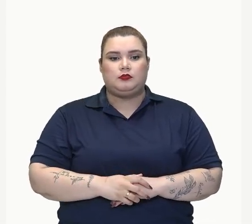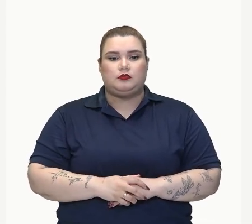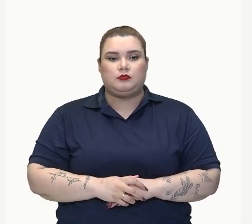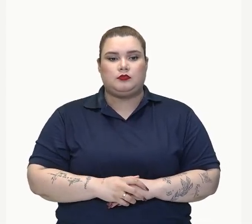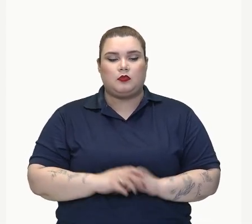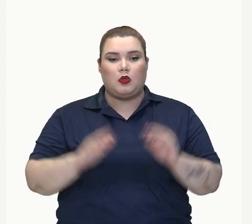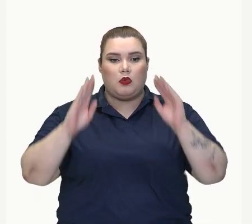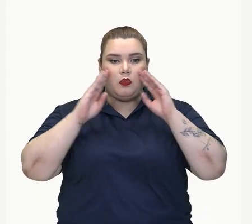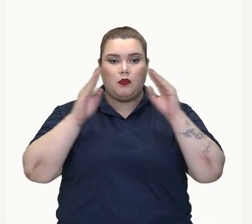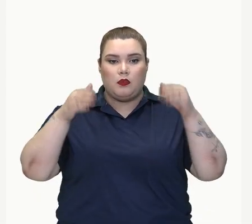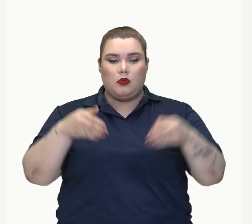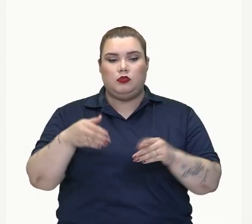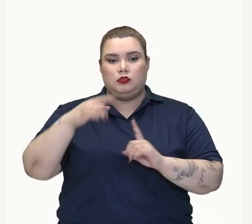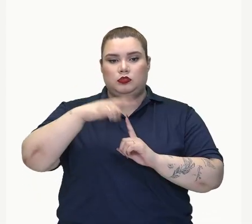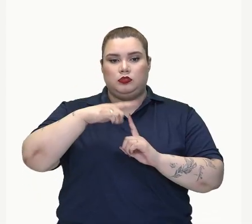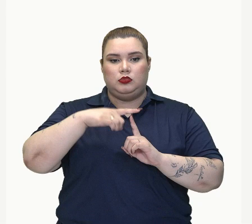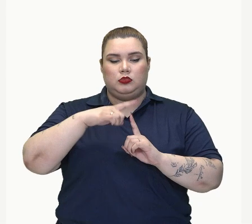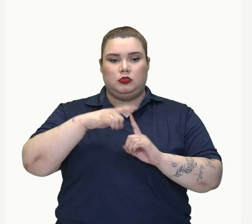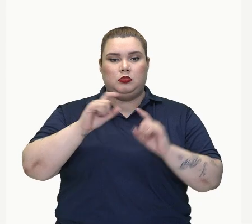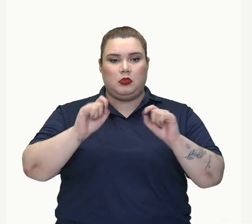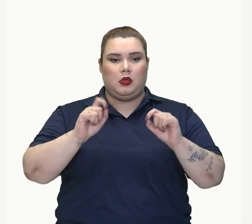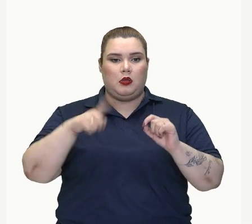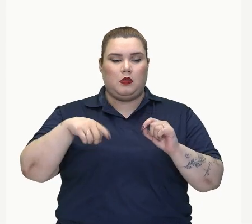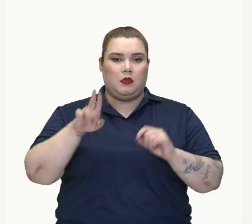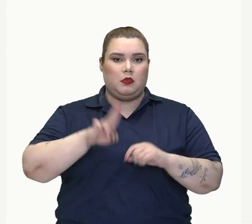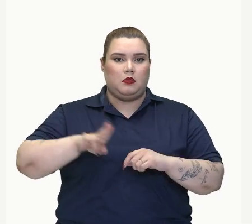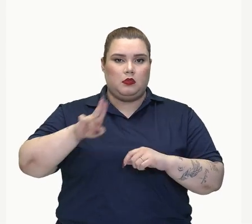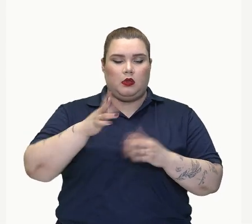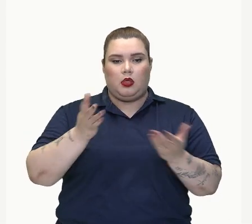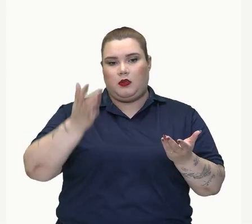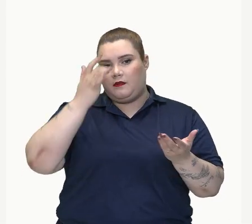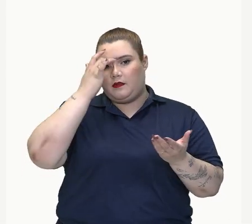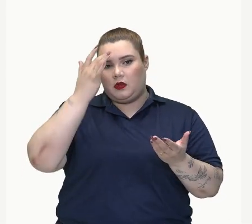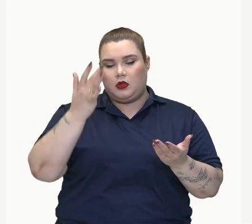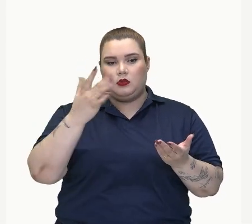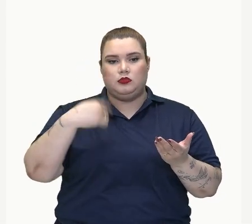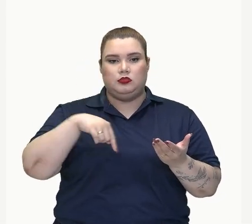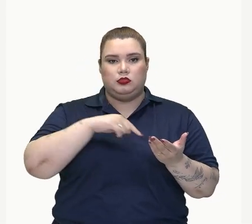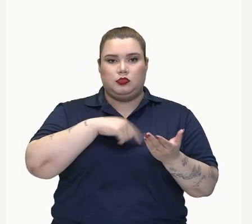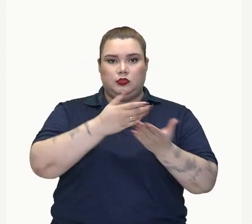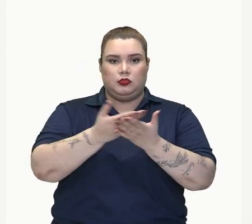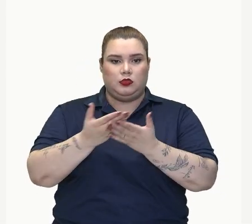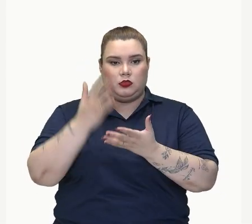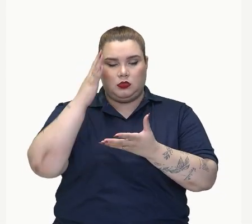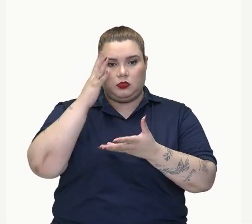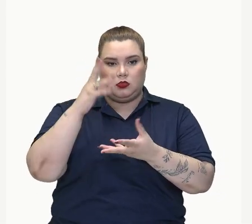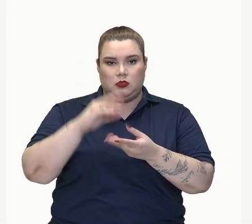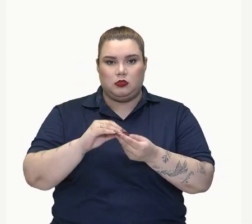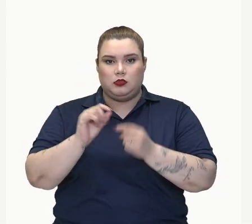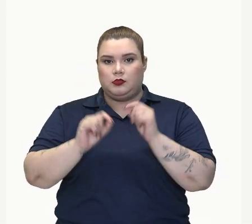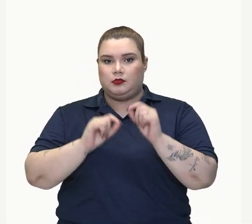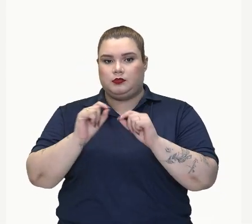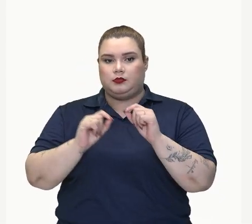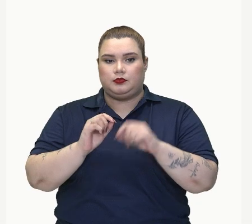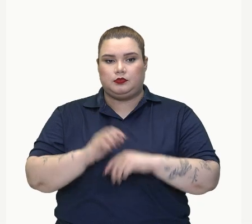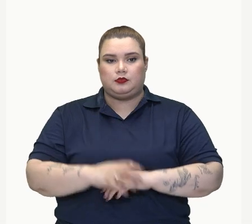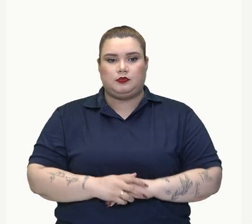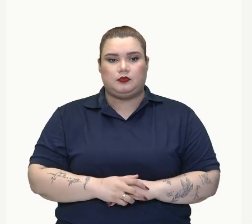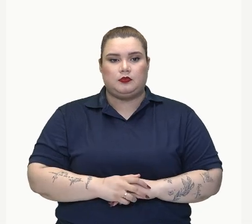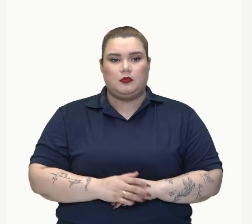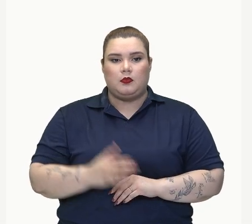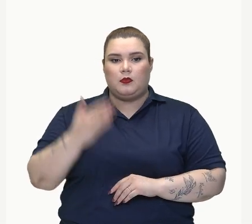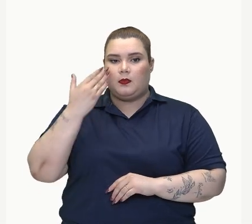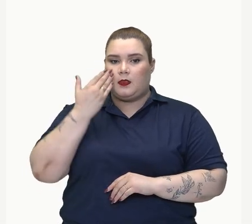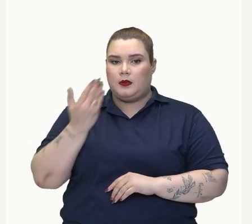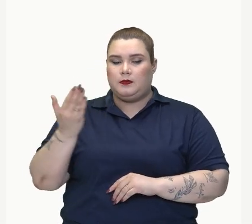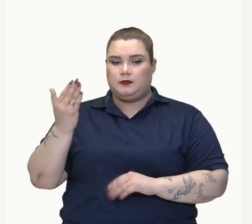tipo bastante comum, que é para facilitar aqui a nossa compreensão, tá bom? Que é basicamente a